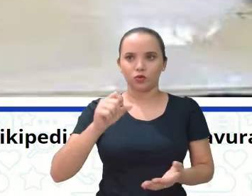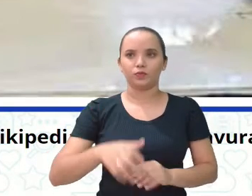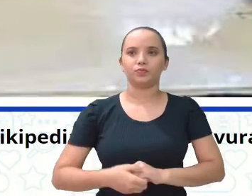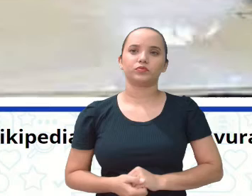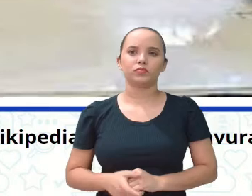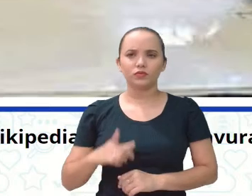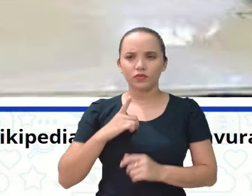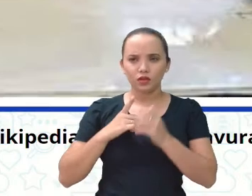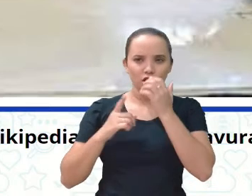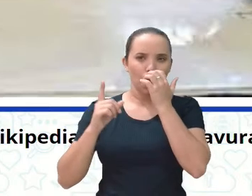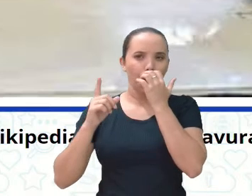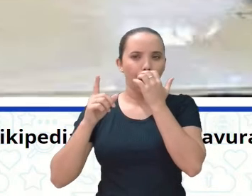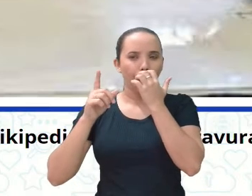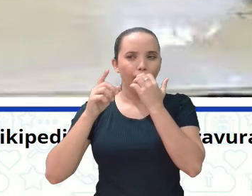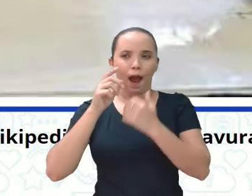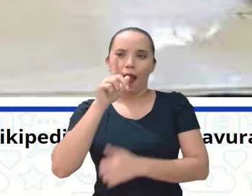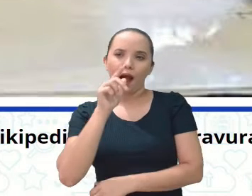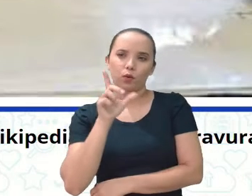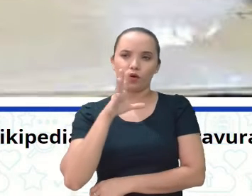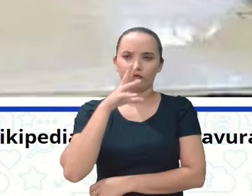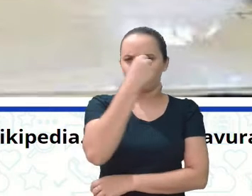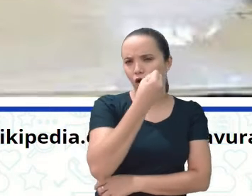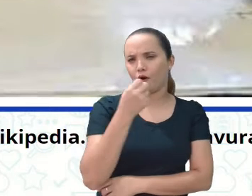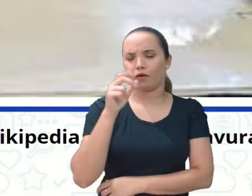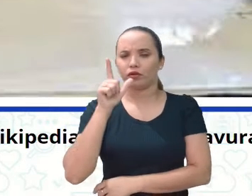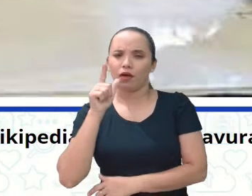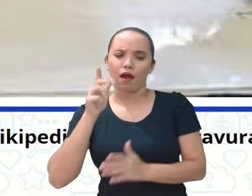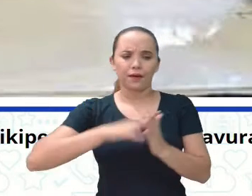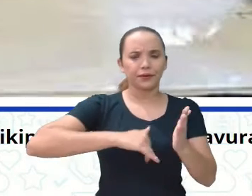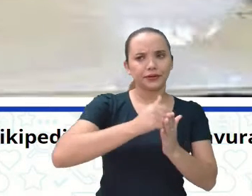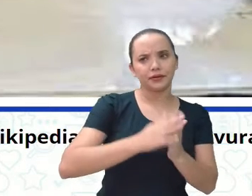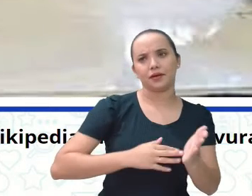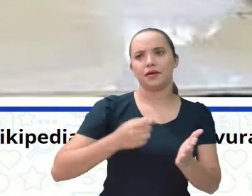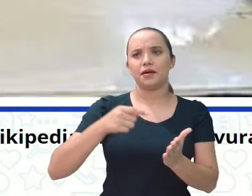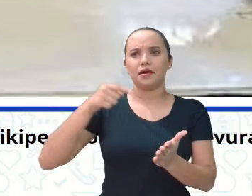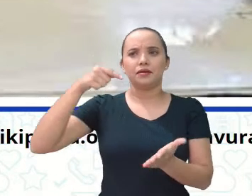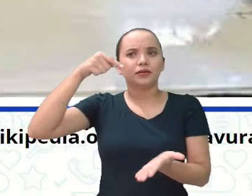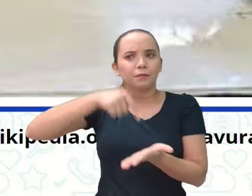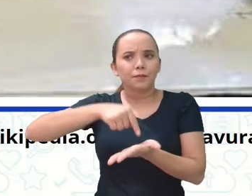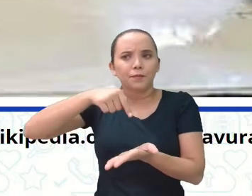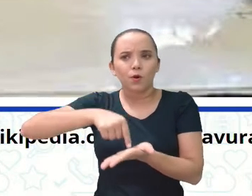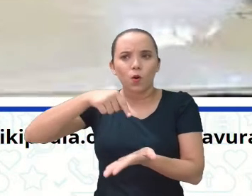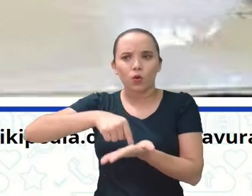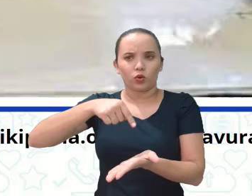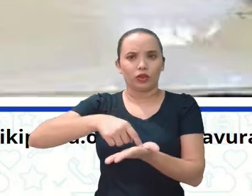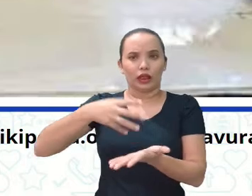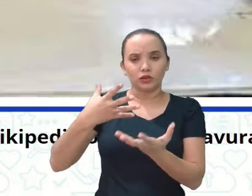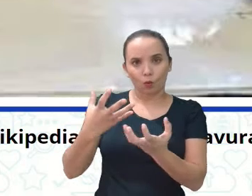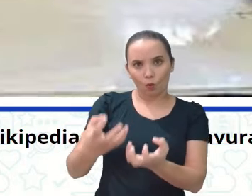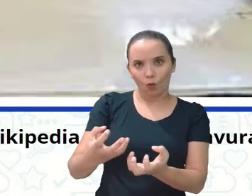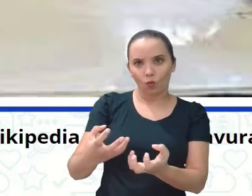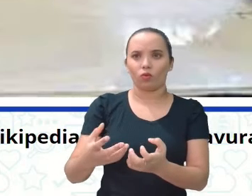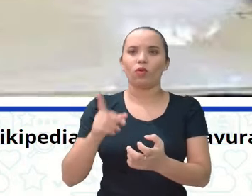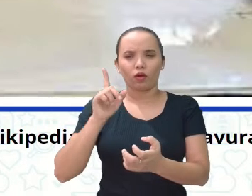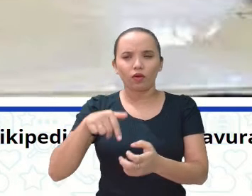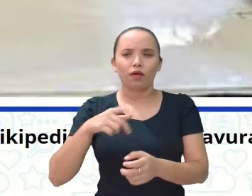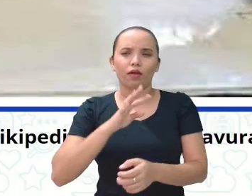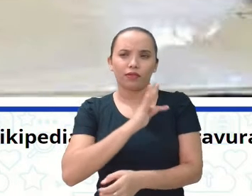tinta, ponta seca, são as técnicas mais utilizadas, né? Mais usuais. A matriz